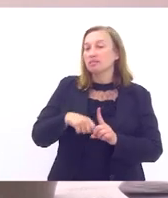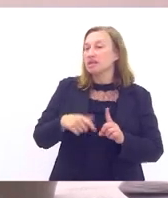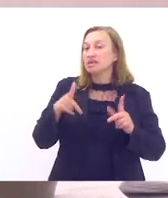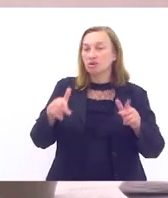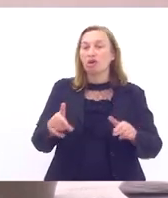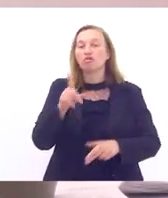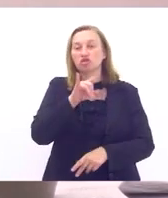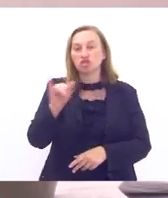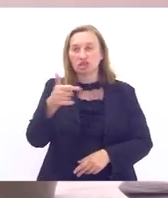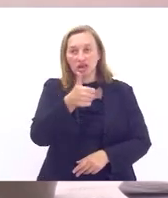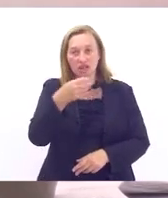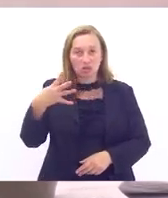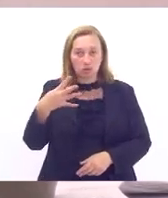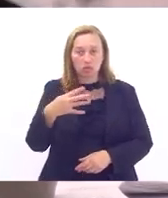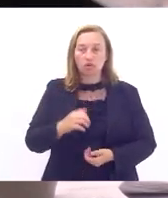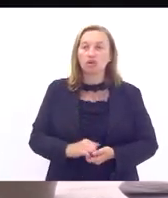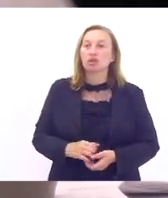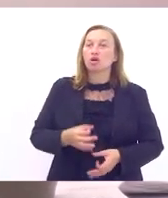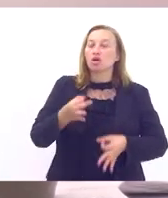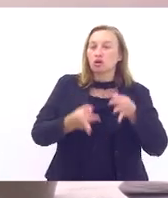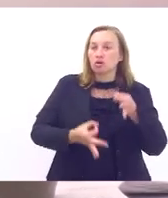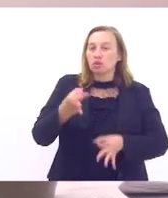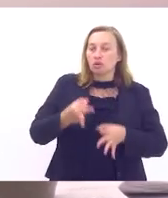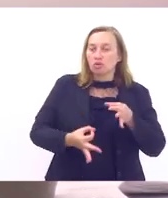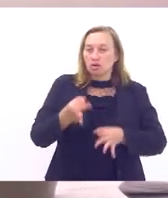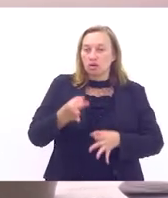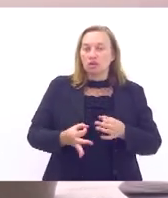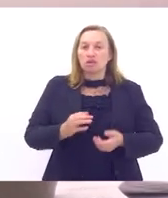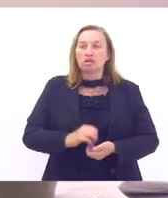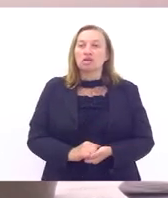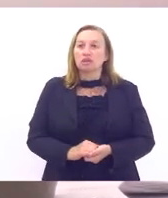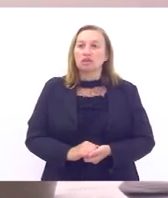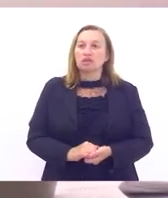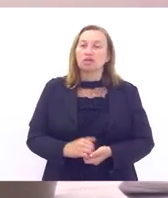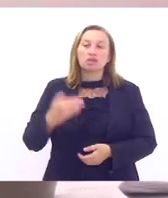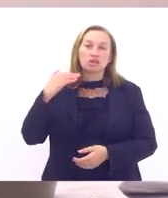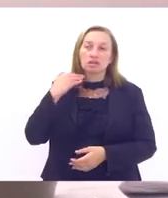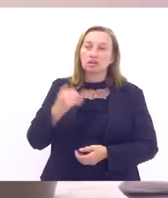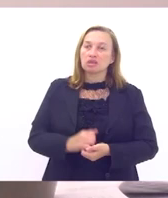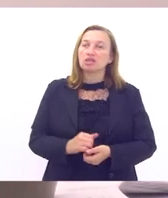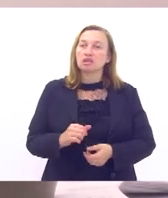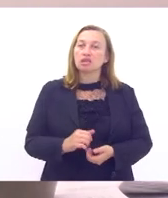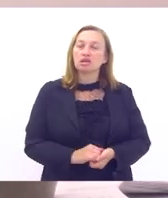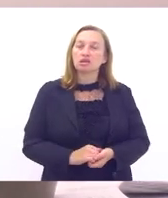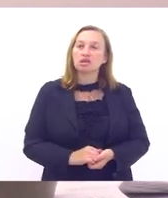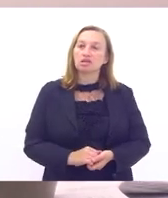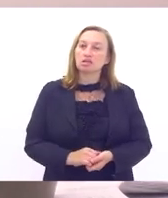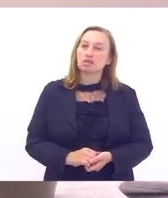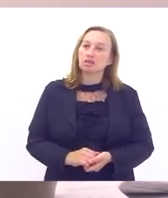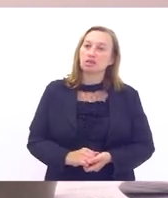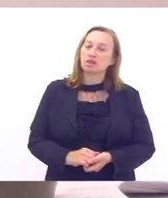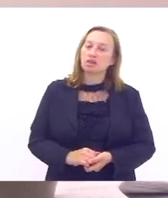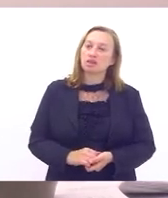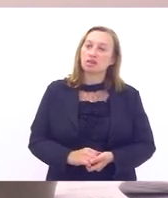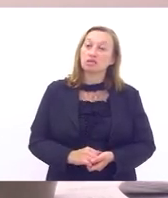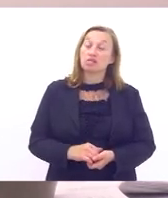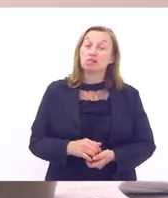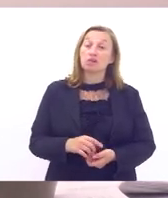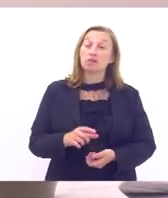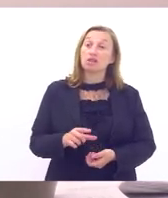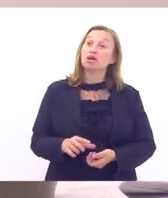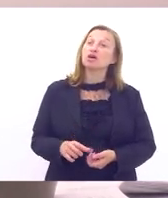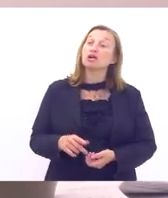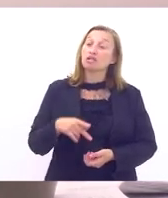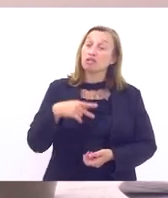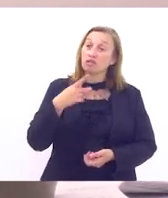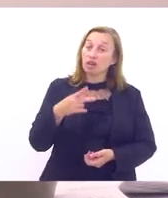dia 14, o juiz da 5ª Vara da Fazenda Pública dá uma decisão muito contundente, mandando